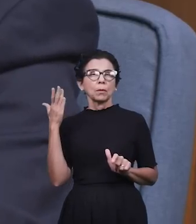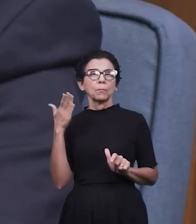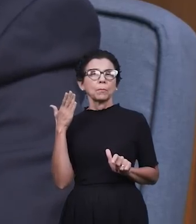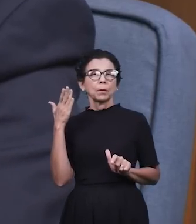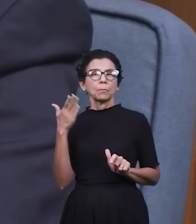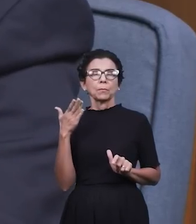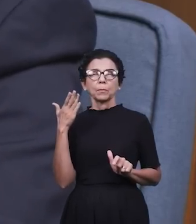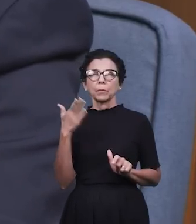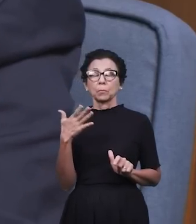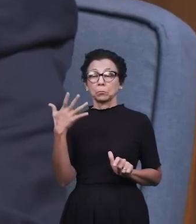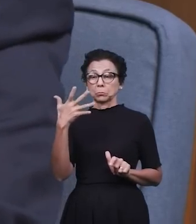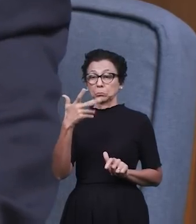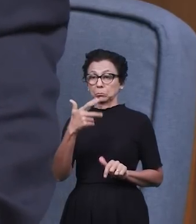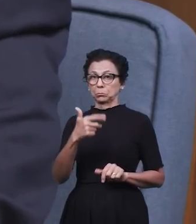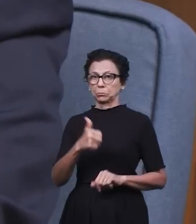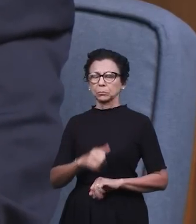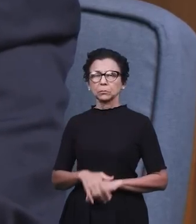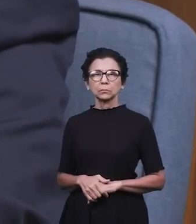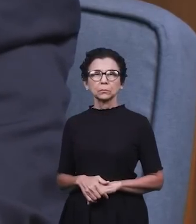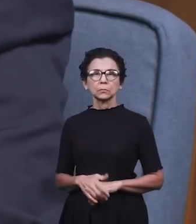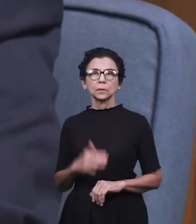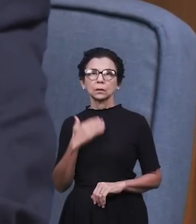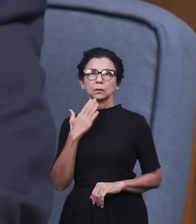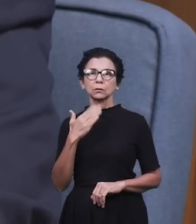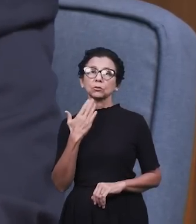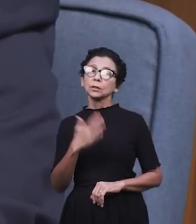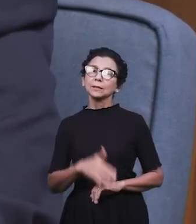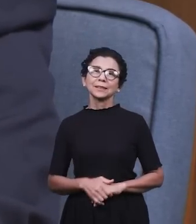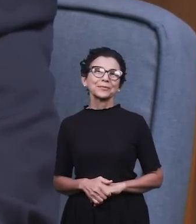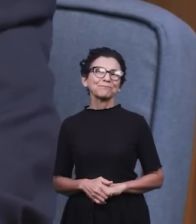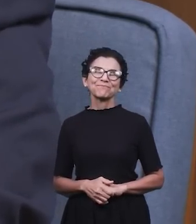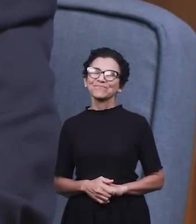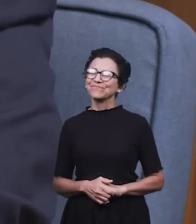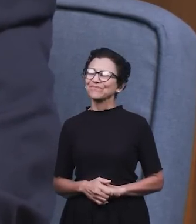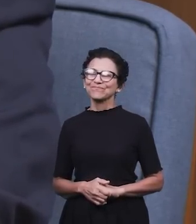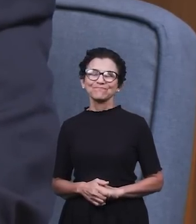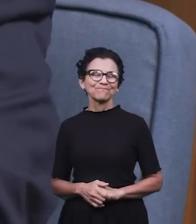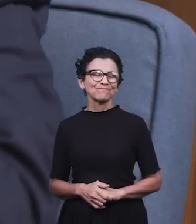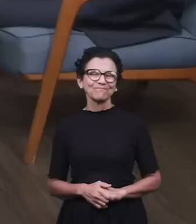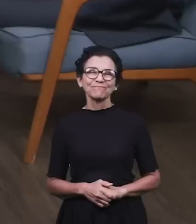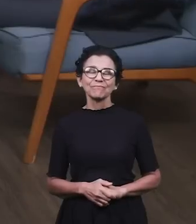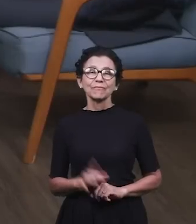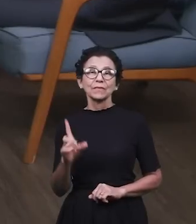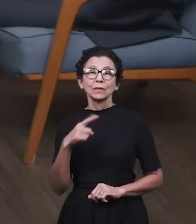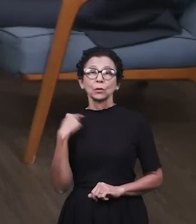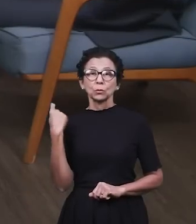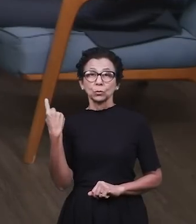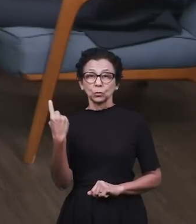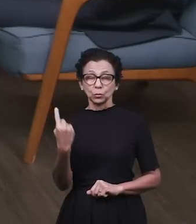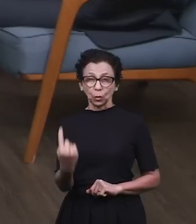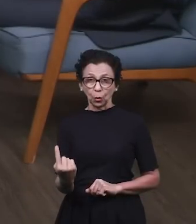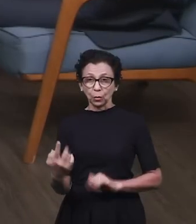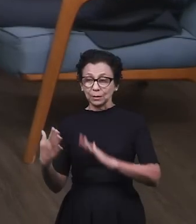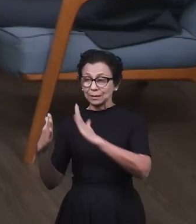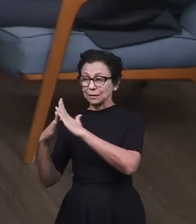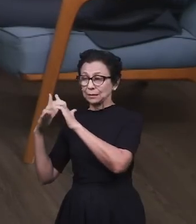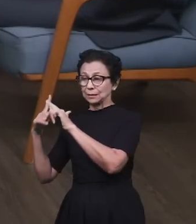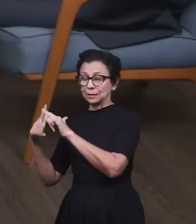a partir do momento em que nós temos essa devida compreensão, que o Adriano disse. Nós somos